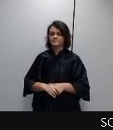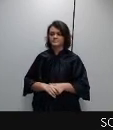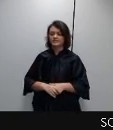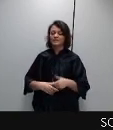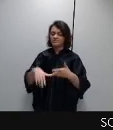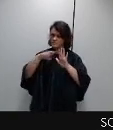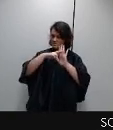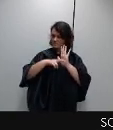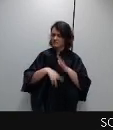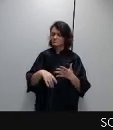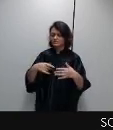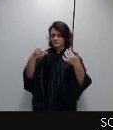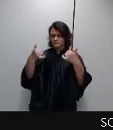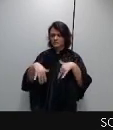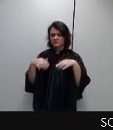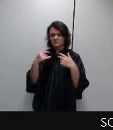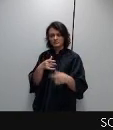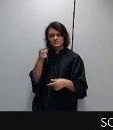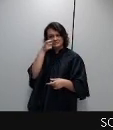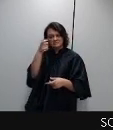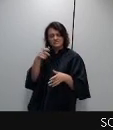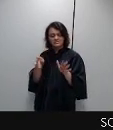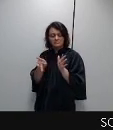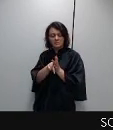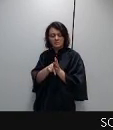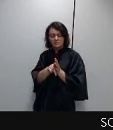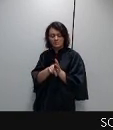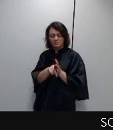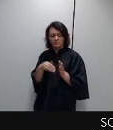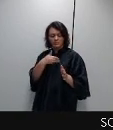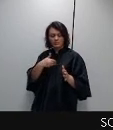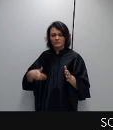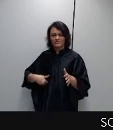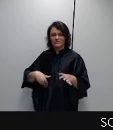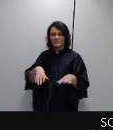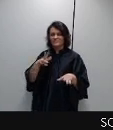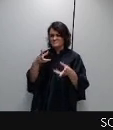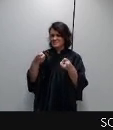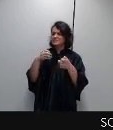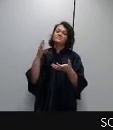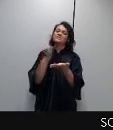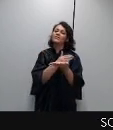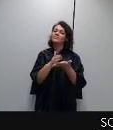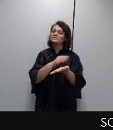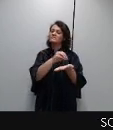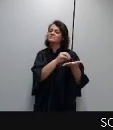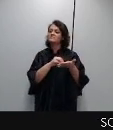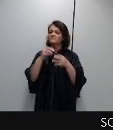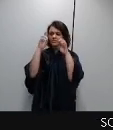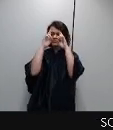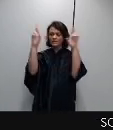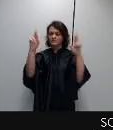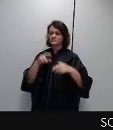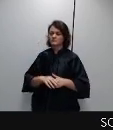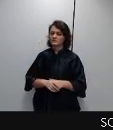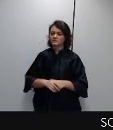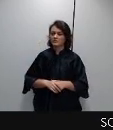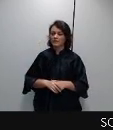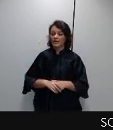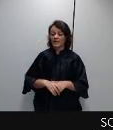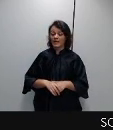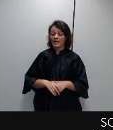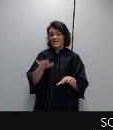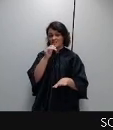públicos nem sempre respeitam as garantias por exemplo escuto falar português